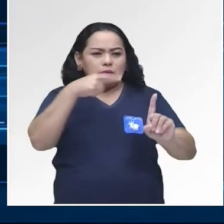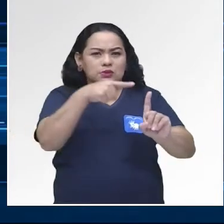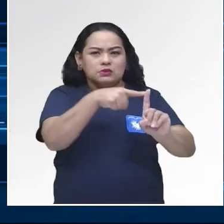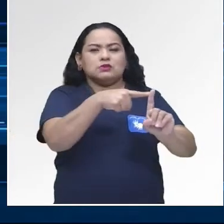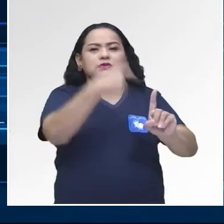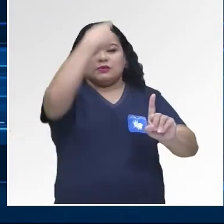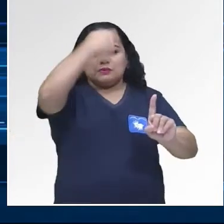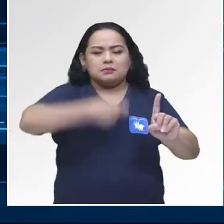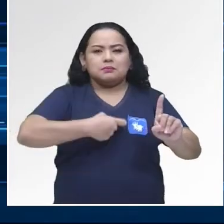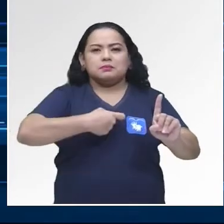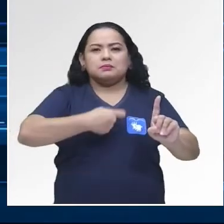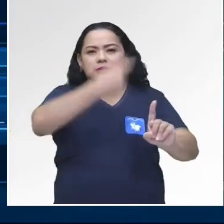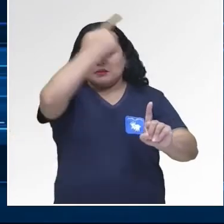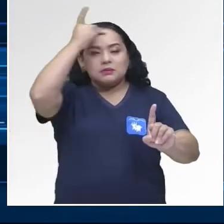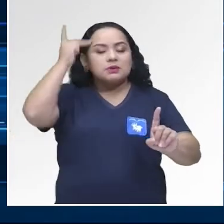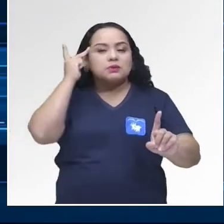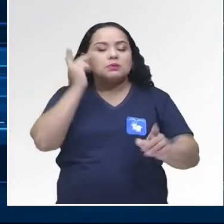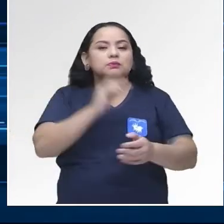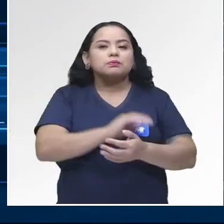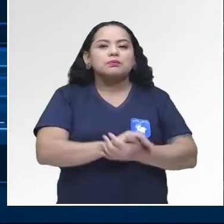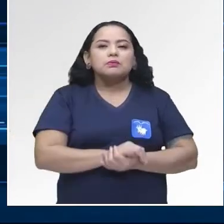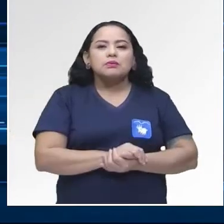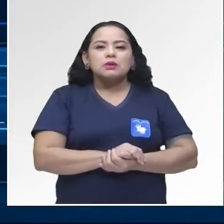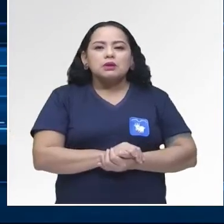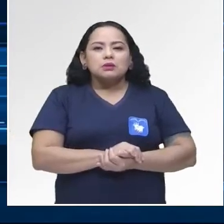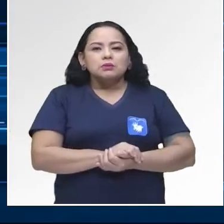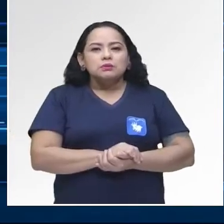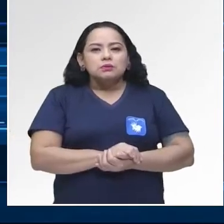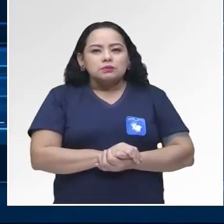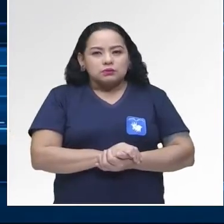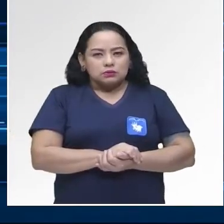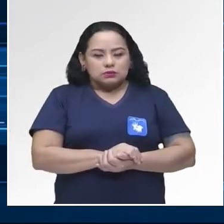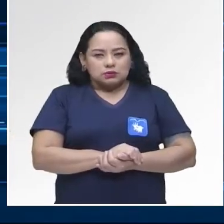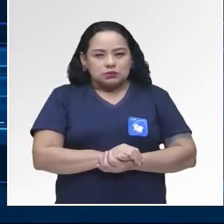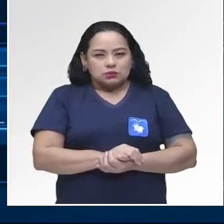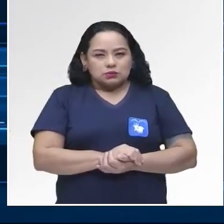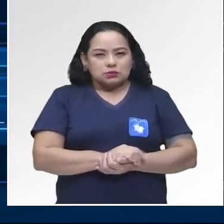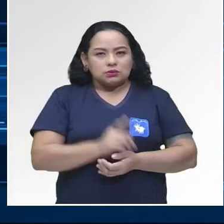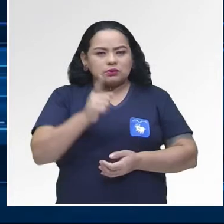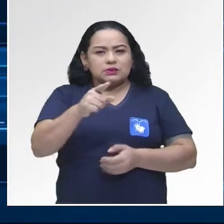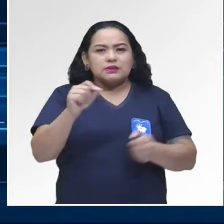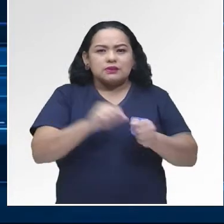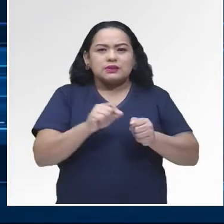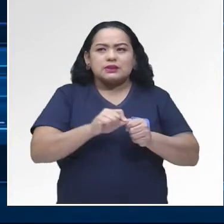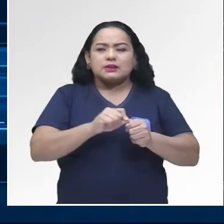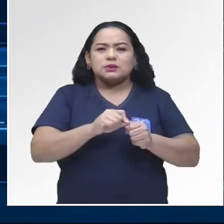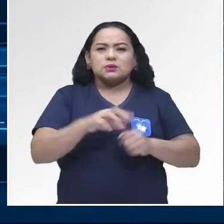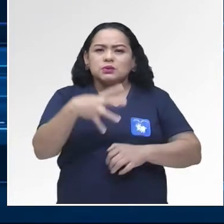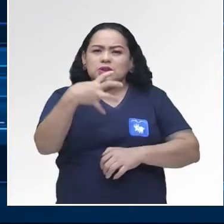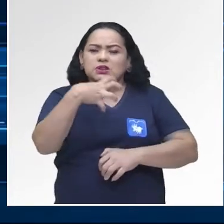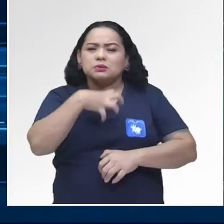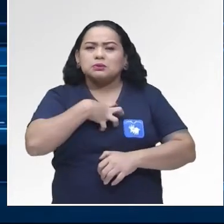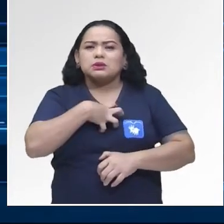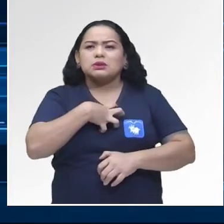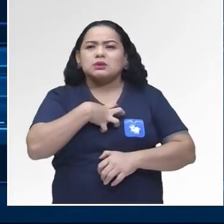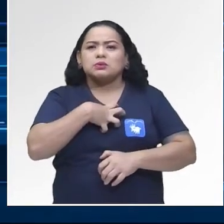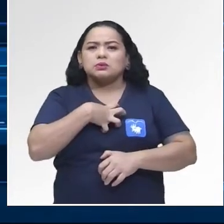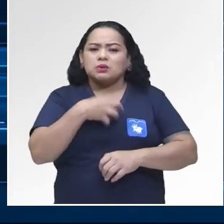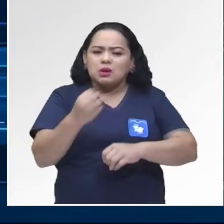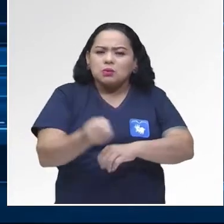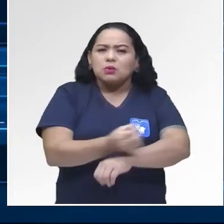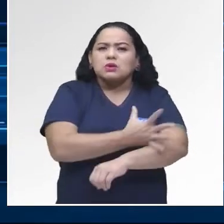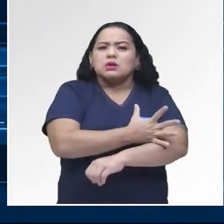pessoa. Né? Então, quando você está agindo por impulso, quando você age por